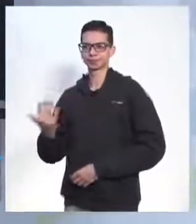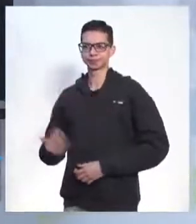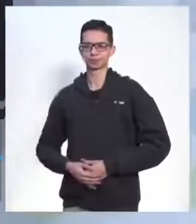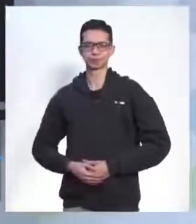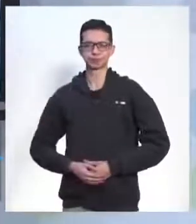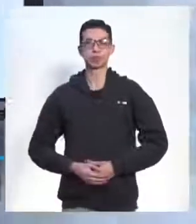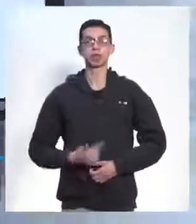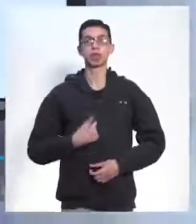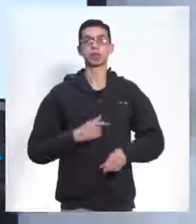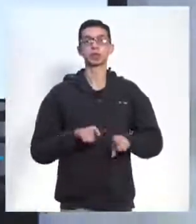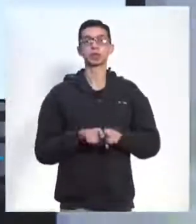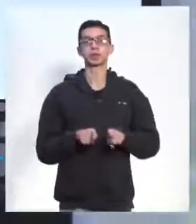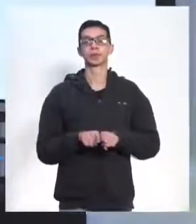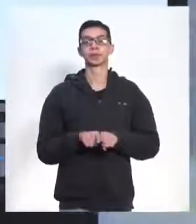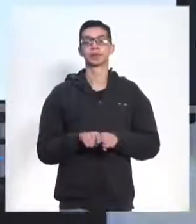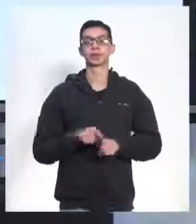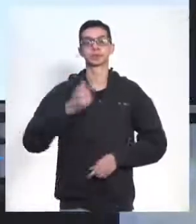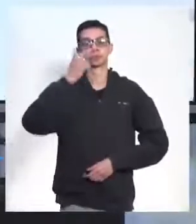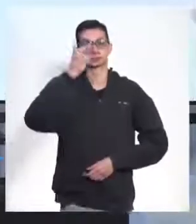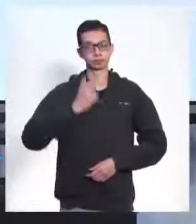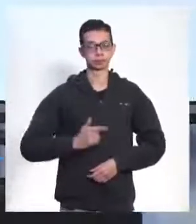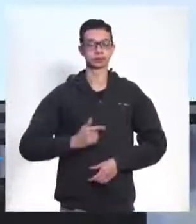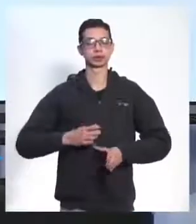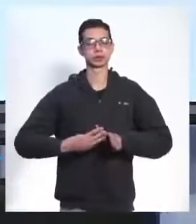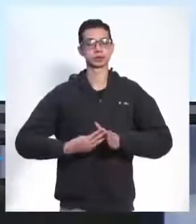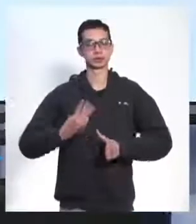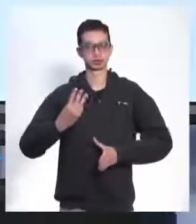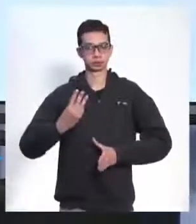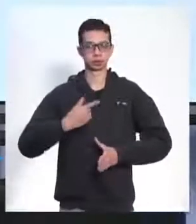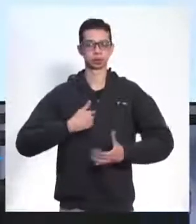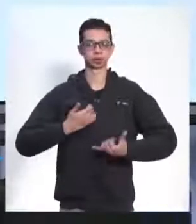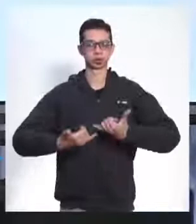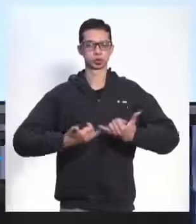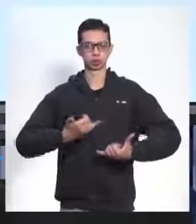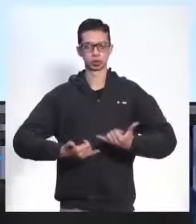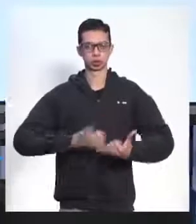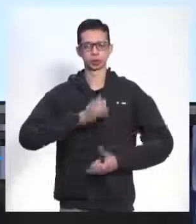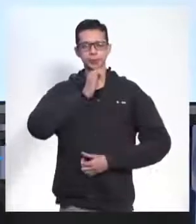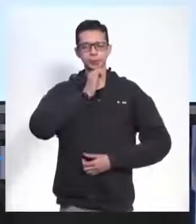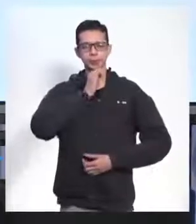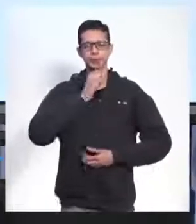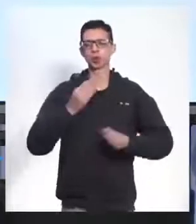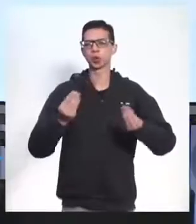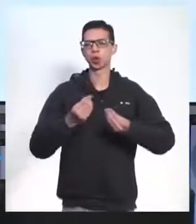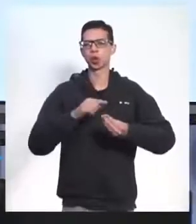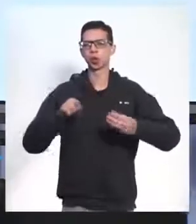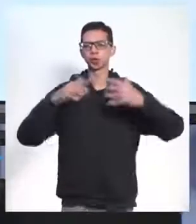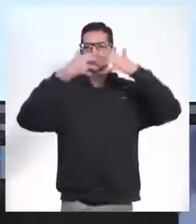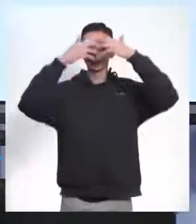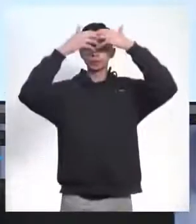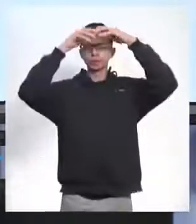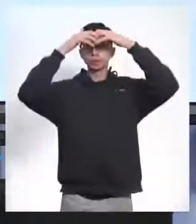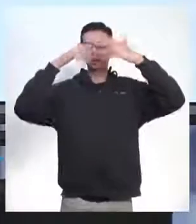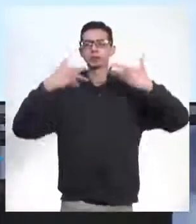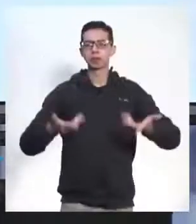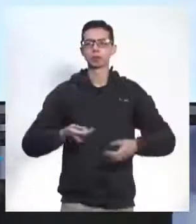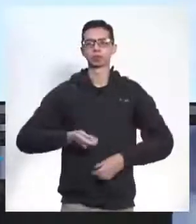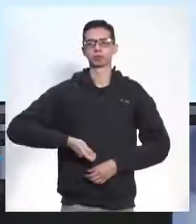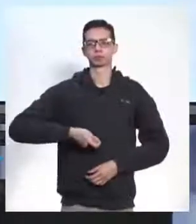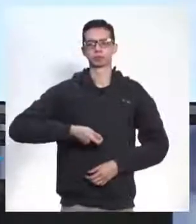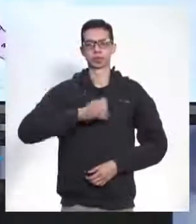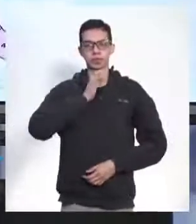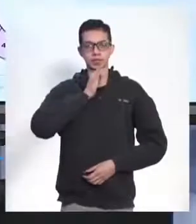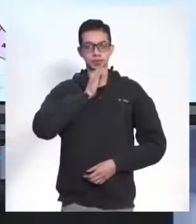como, no caso, o terceiro jogador. Beleza. Qual que é a ideia? Então, nós vamos lançar o dado. Então, por exemplo,